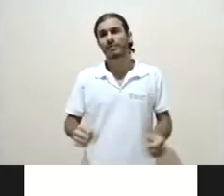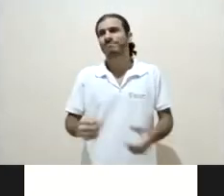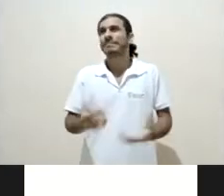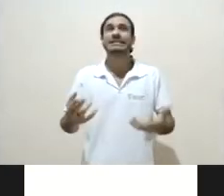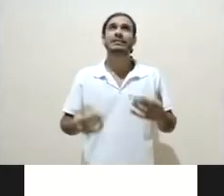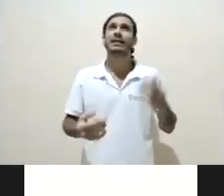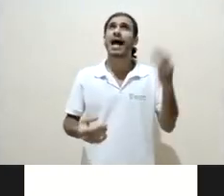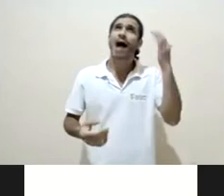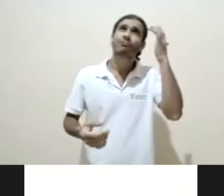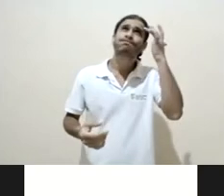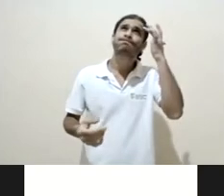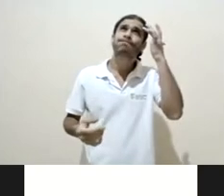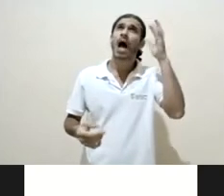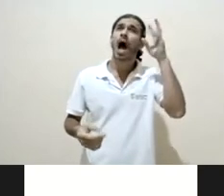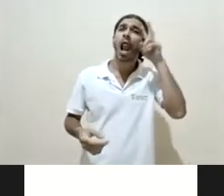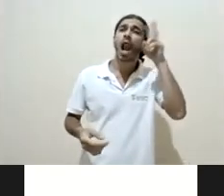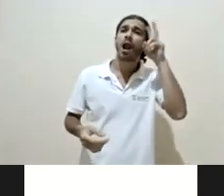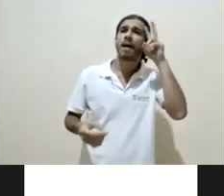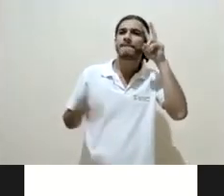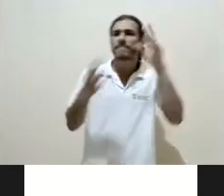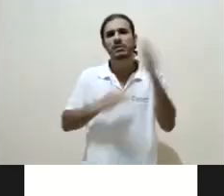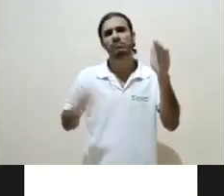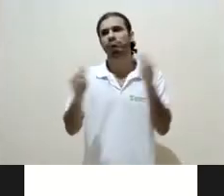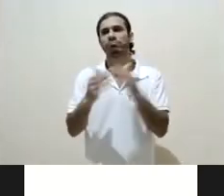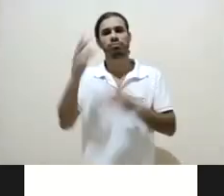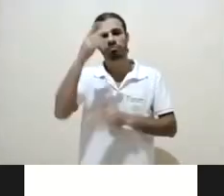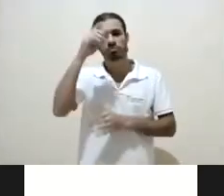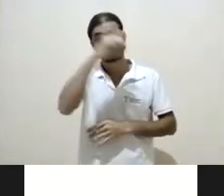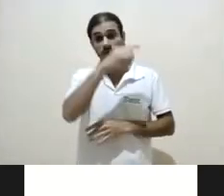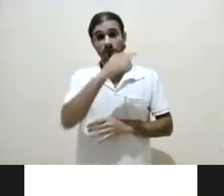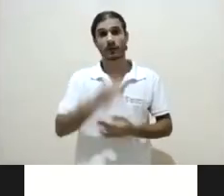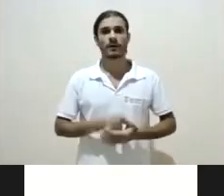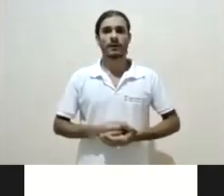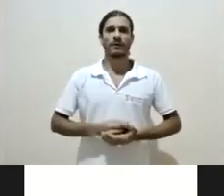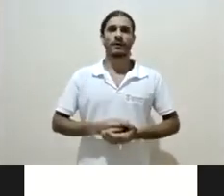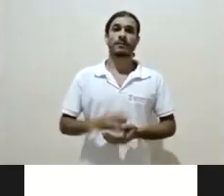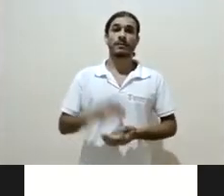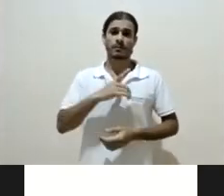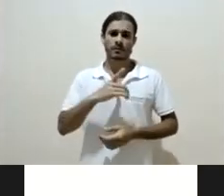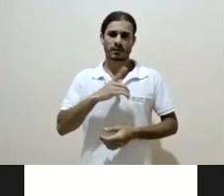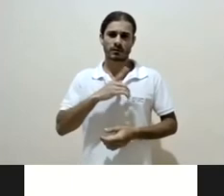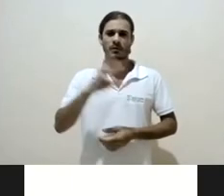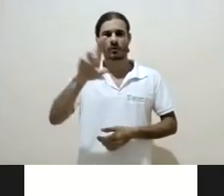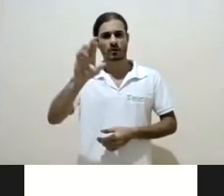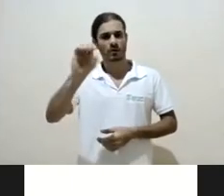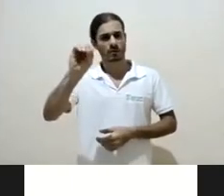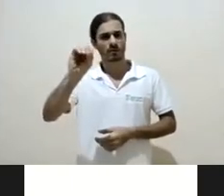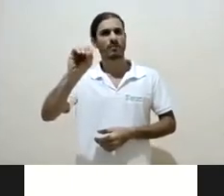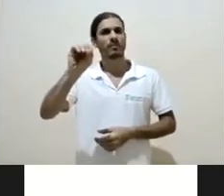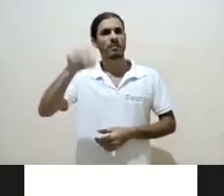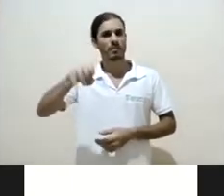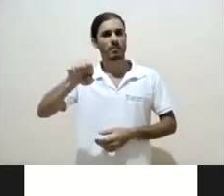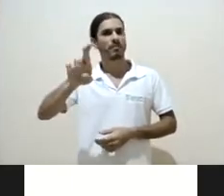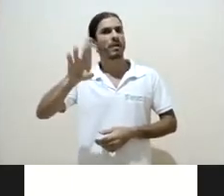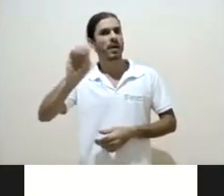o André Romero já fez aqui uma fala agradecendo todos, então me associo aqui ao